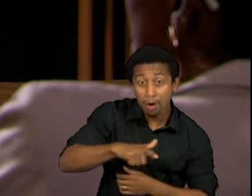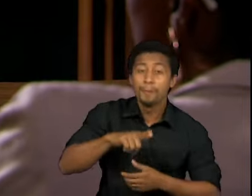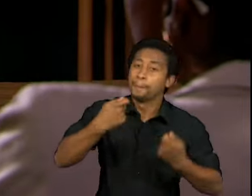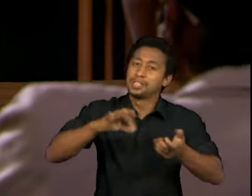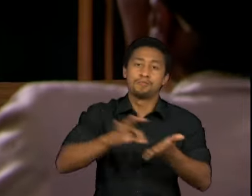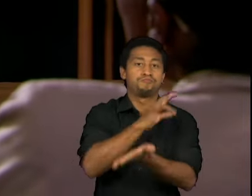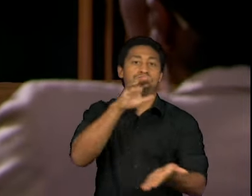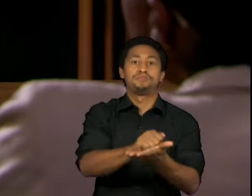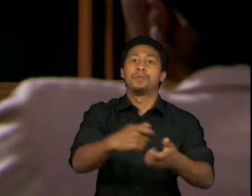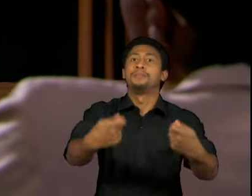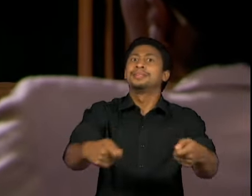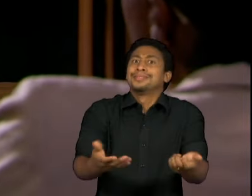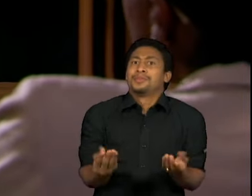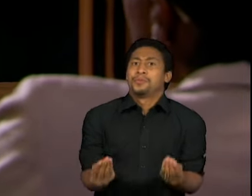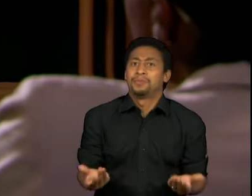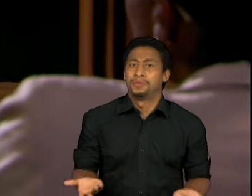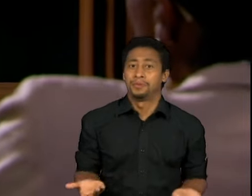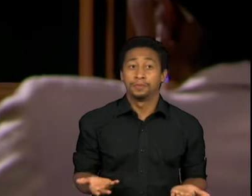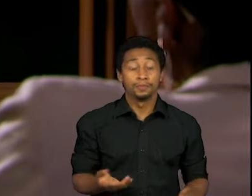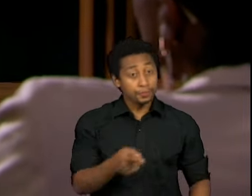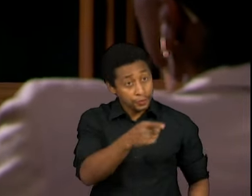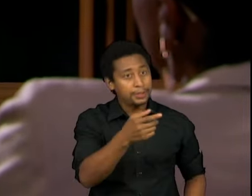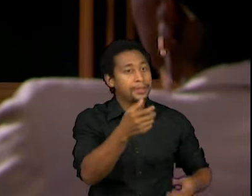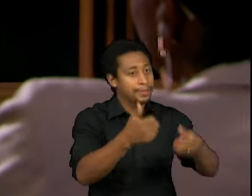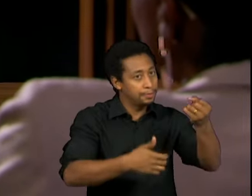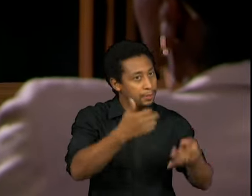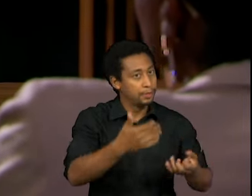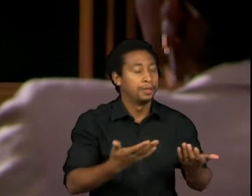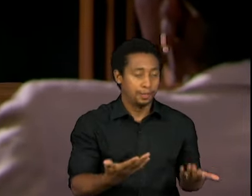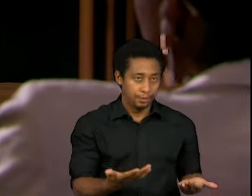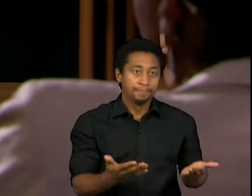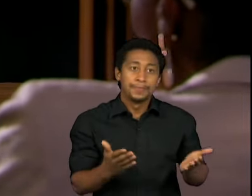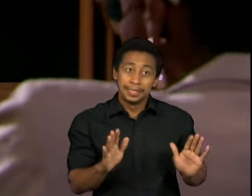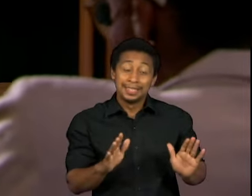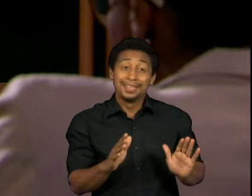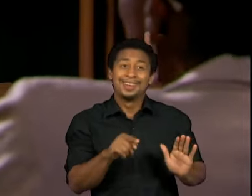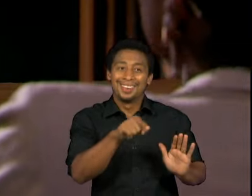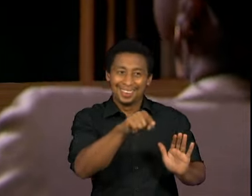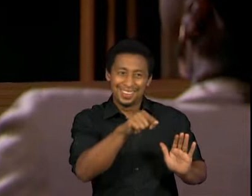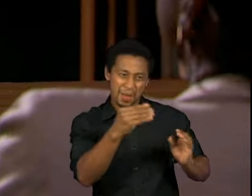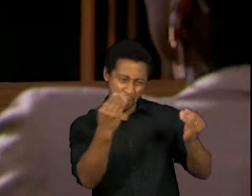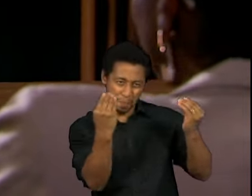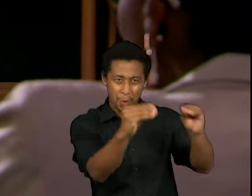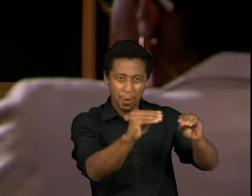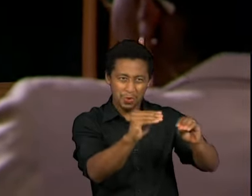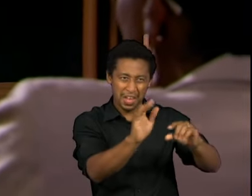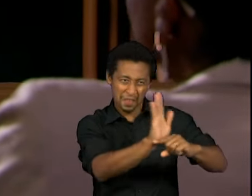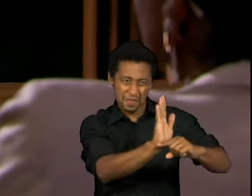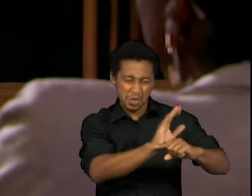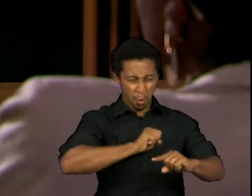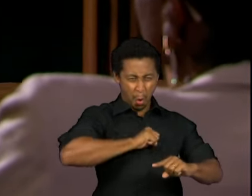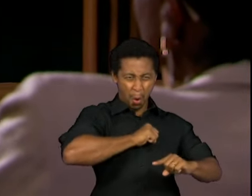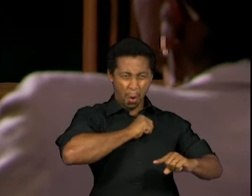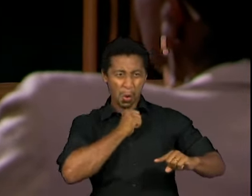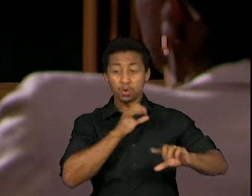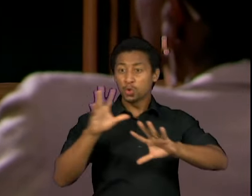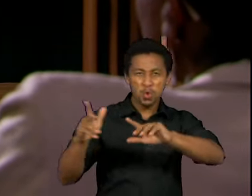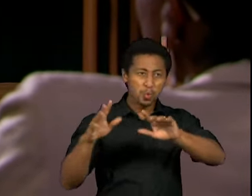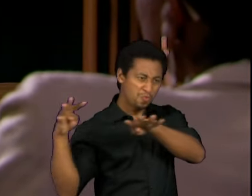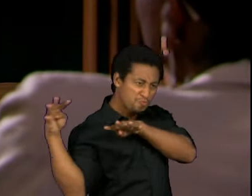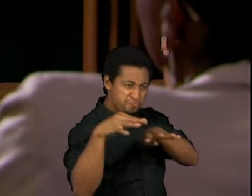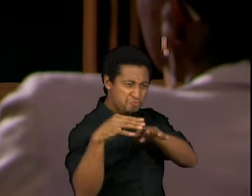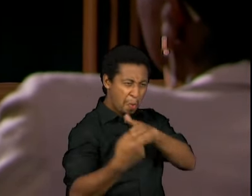dois extremos né que que ajudam nesse nesse trending topics do ódio aí será que não tem alguém